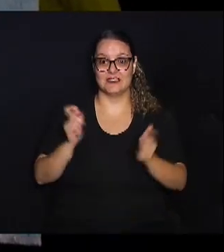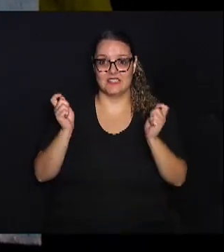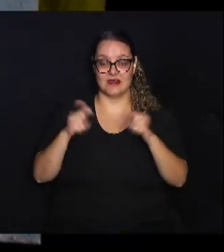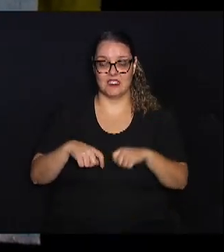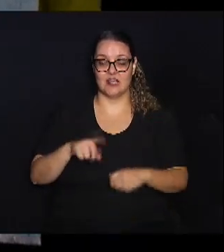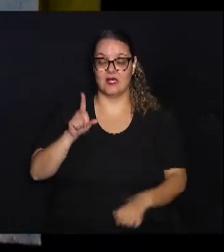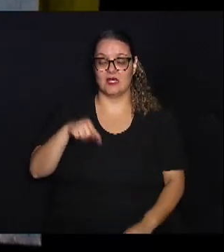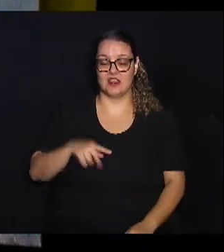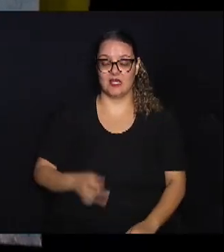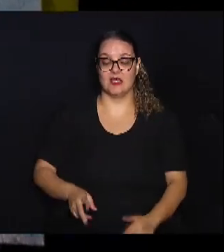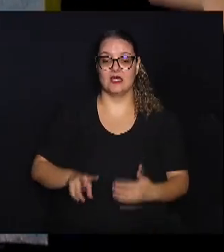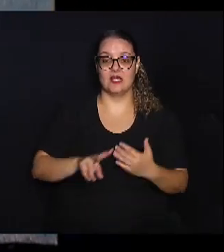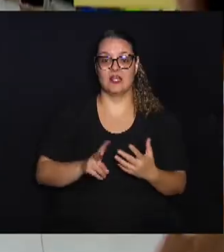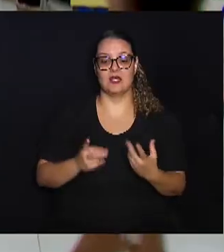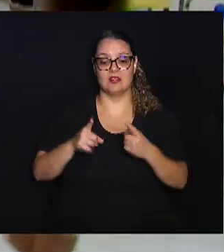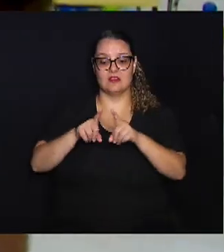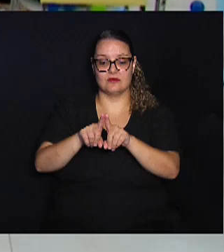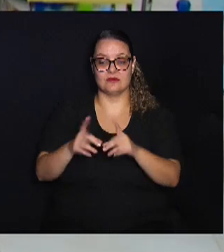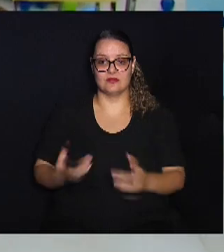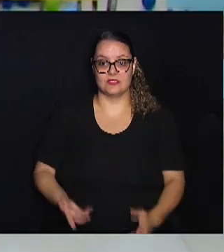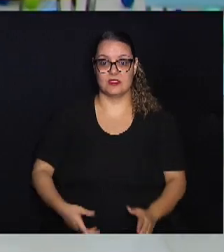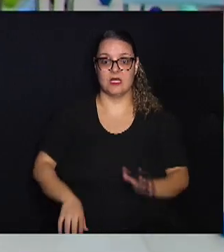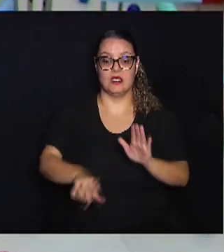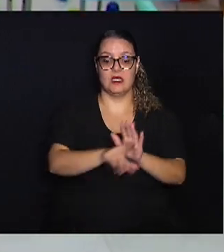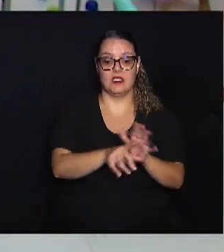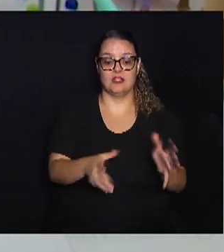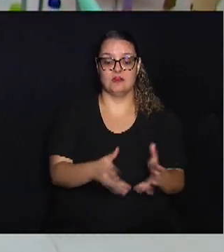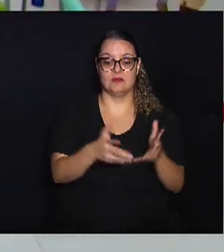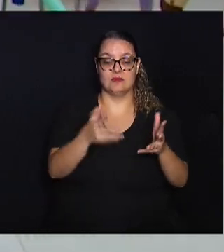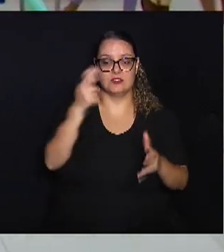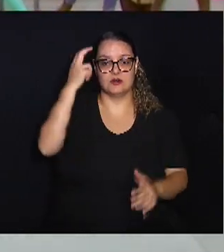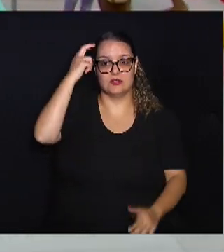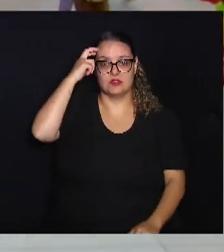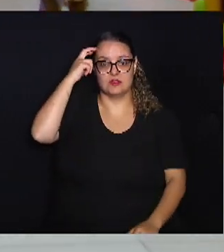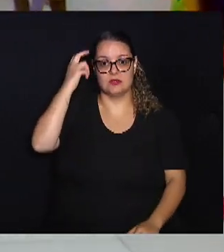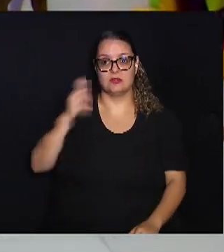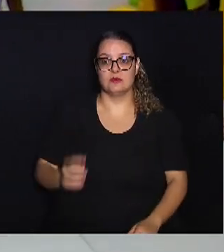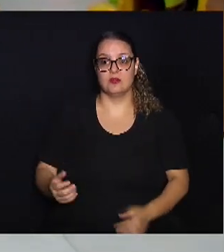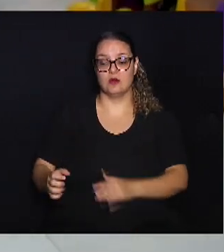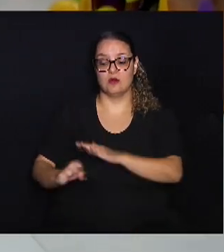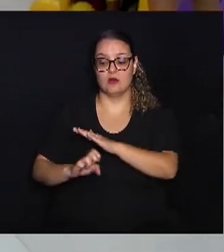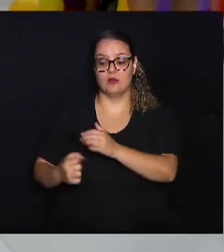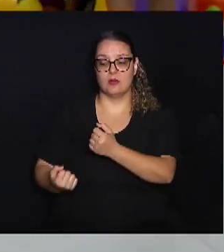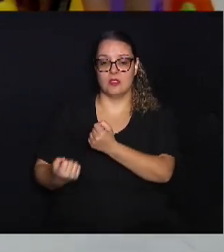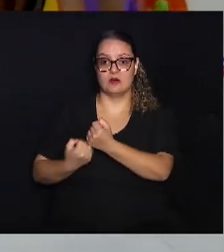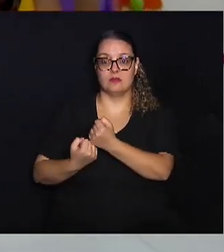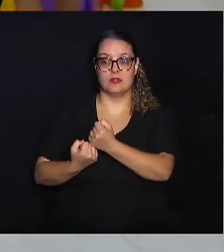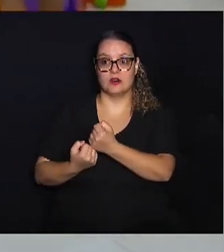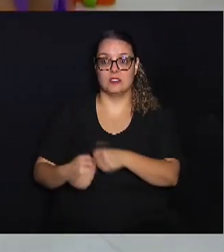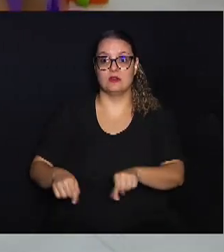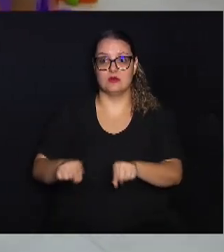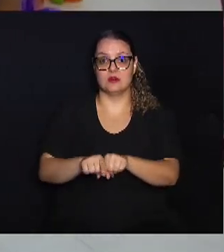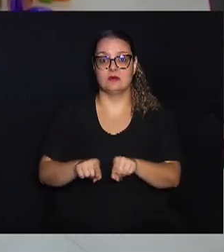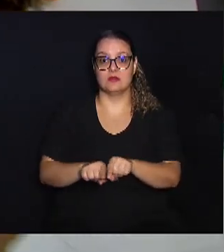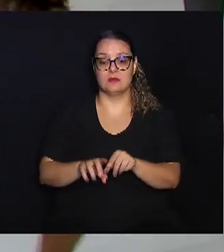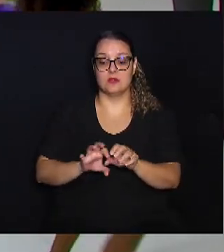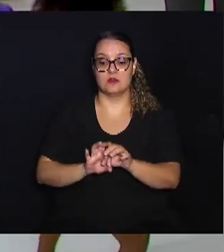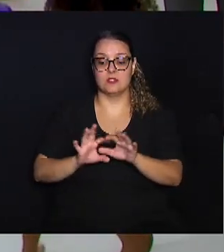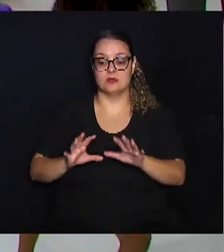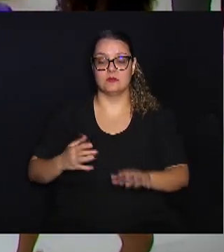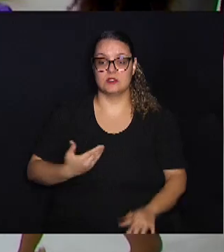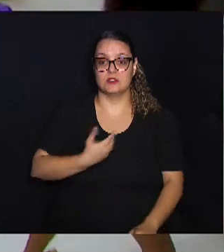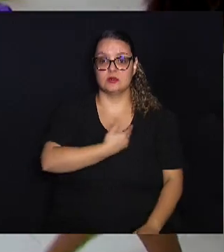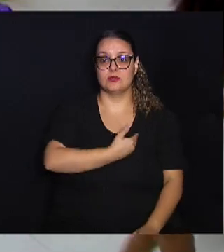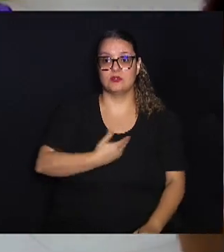é fruto da parceria entre a Lei de Fomento Cultural, uma empresa apoiadora, com a disponibilidade do poder público